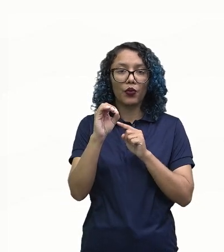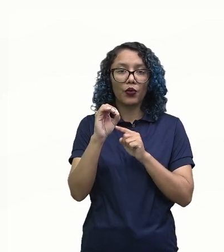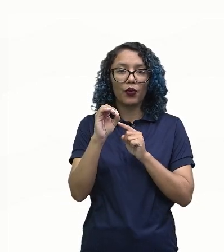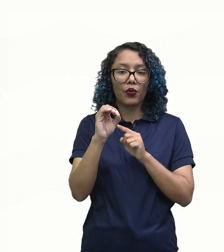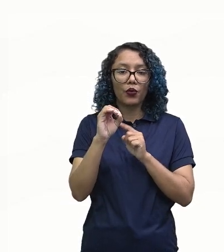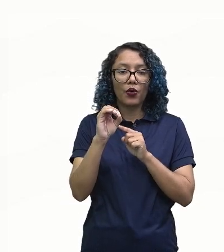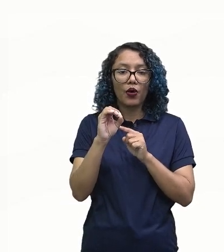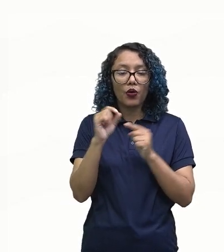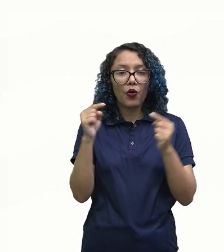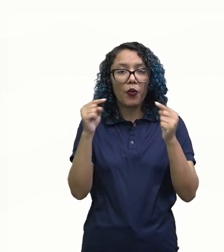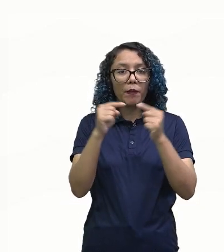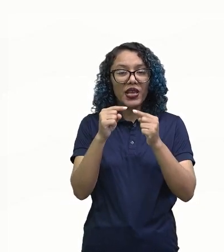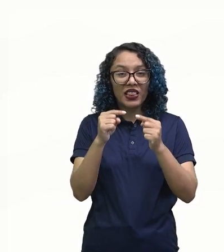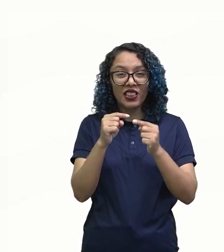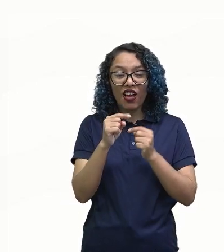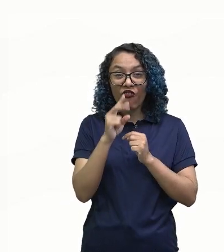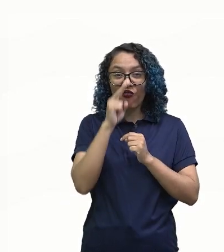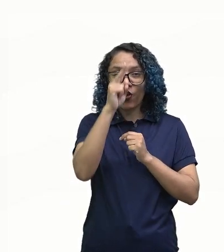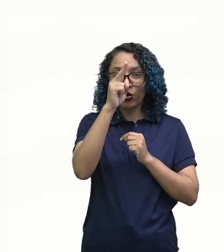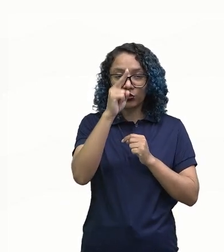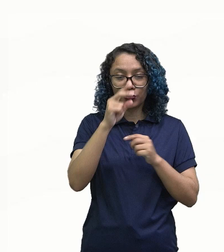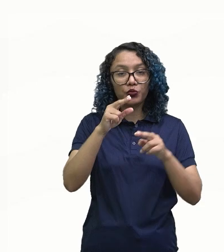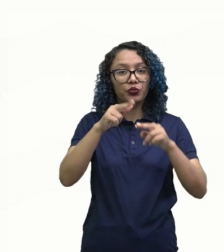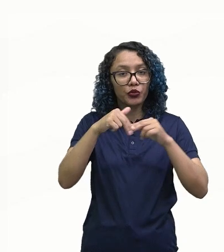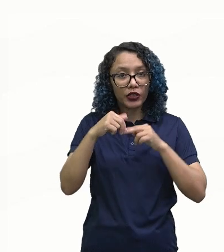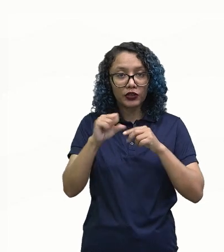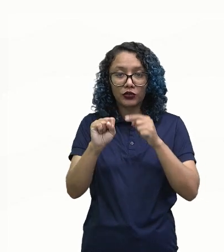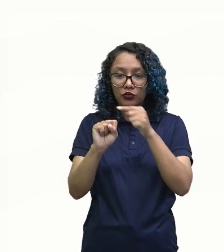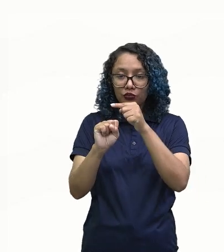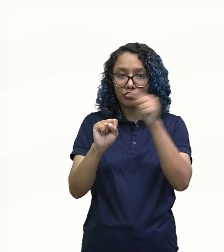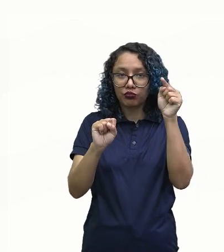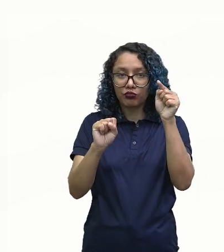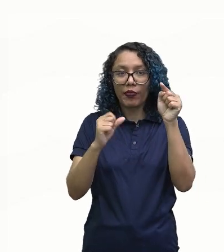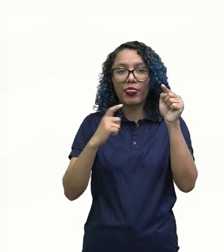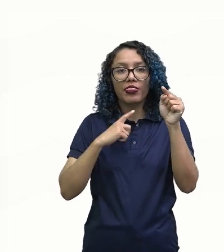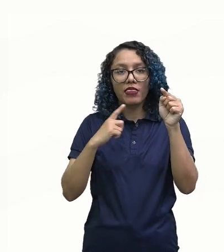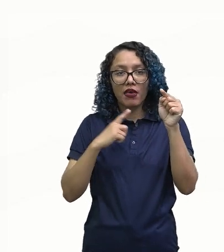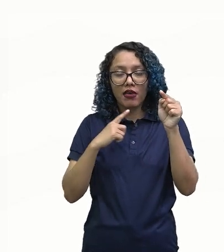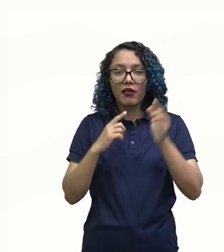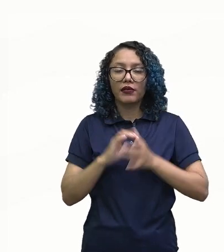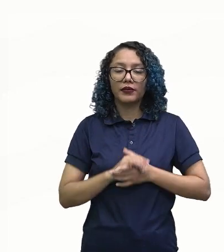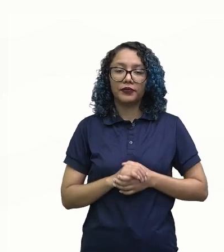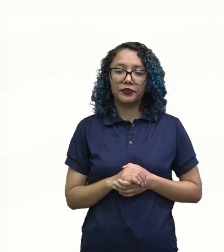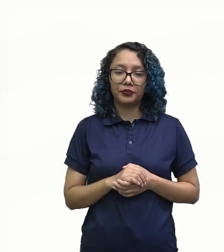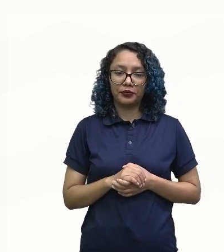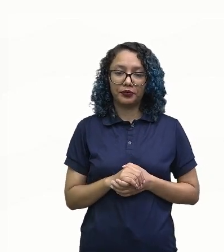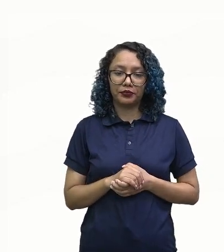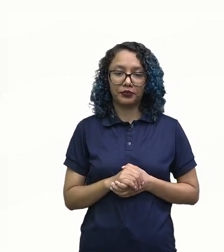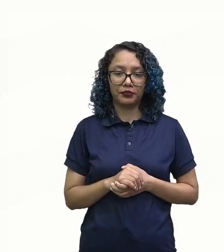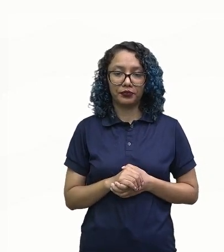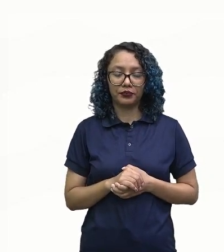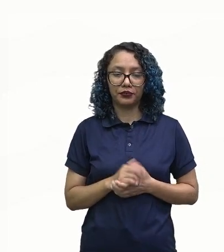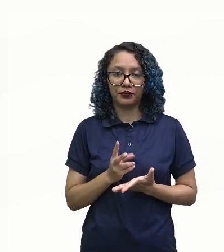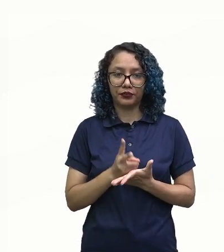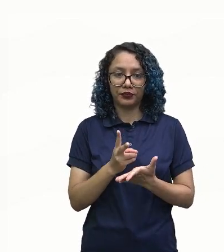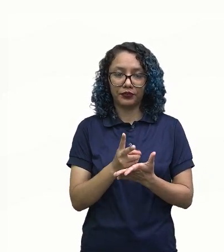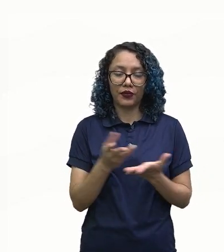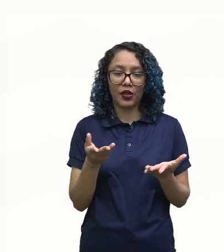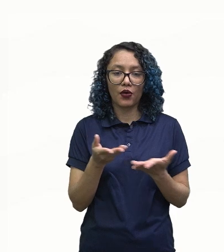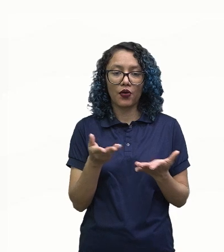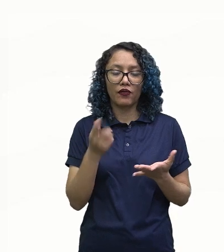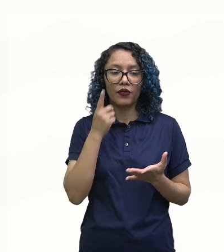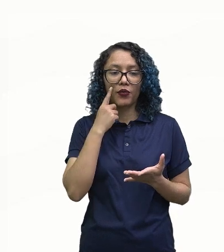o tônico. Então, ele vai ser acentuado. Ok? Muito bem. Então, seguindo, nós vamos ter